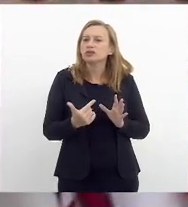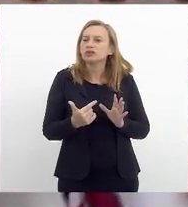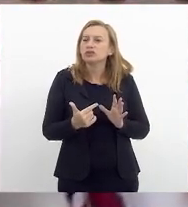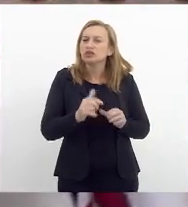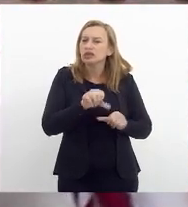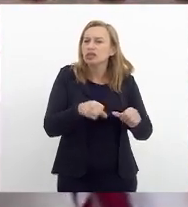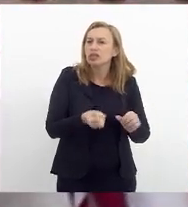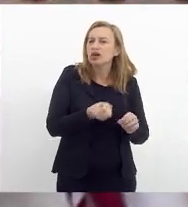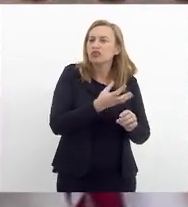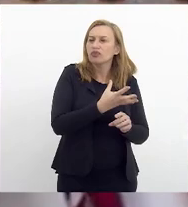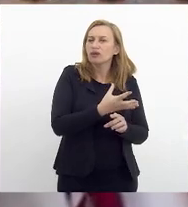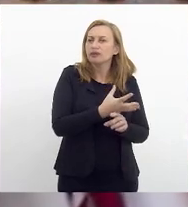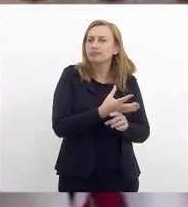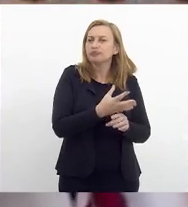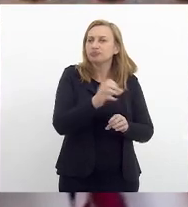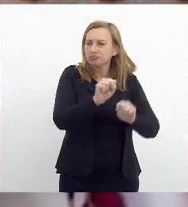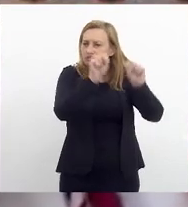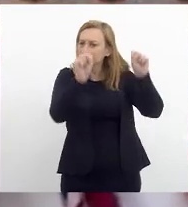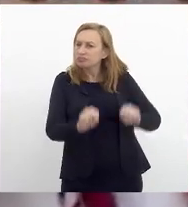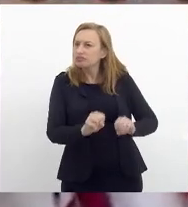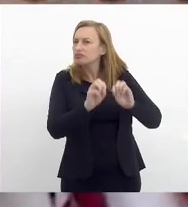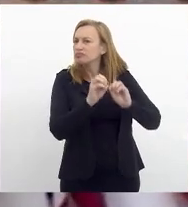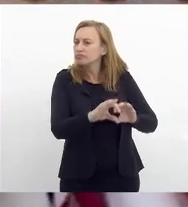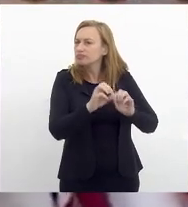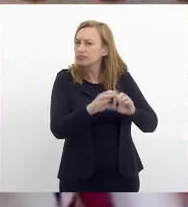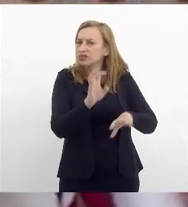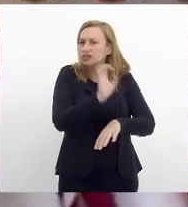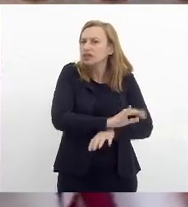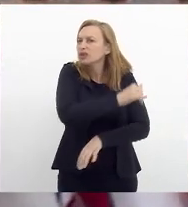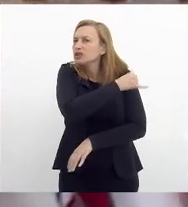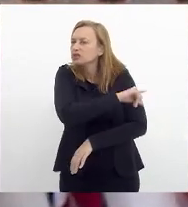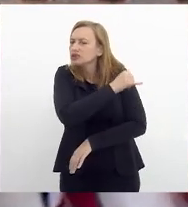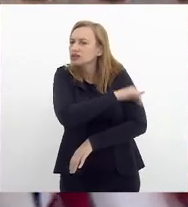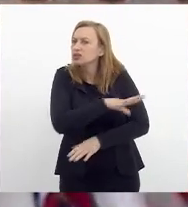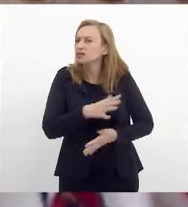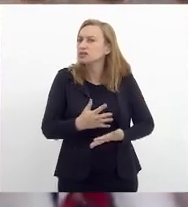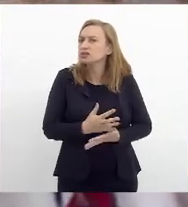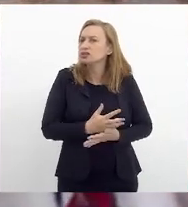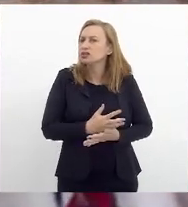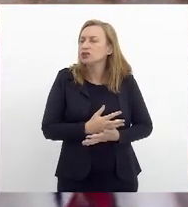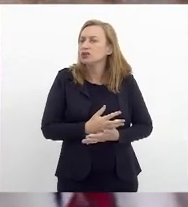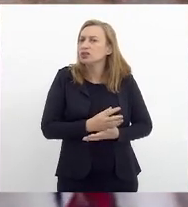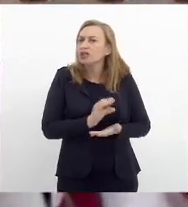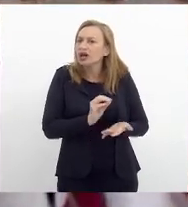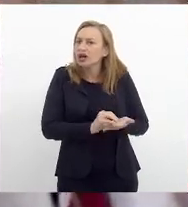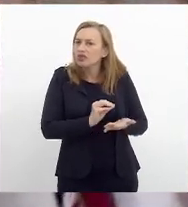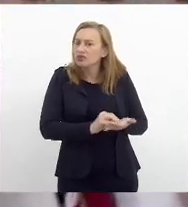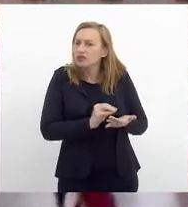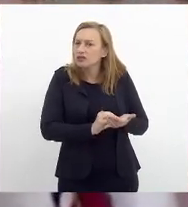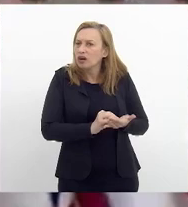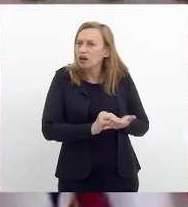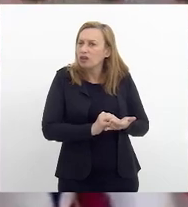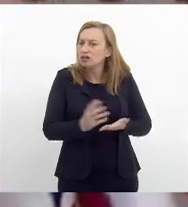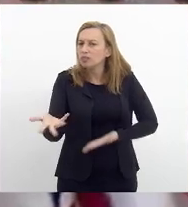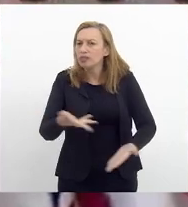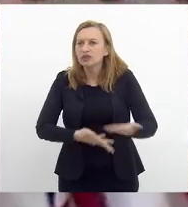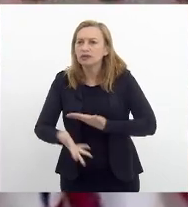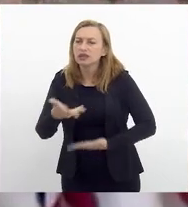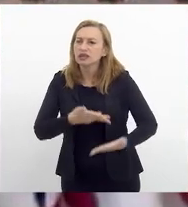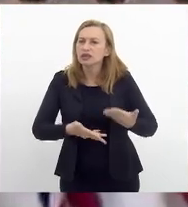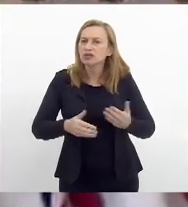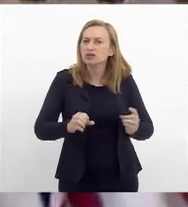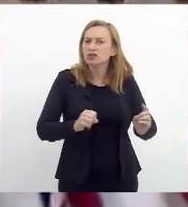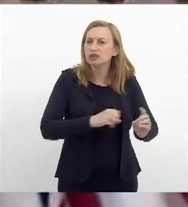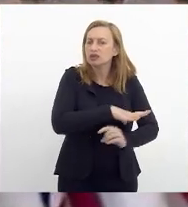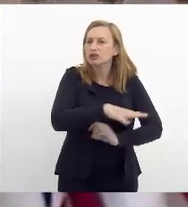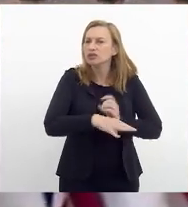reforma, no sistema de ensino do Estado do Rio de Janeiro, considerando que a ausência de participação da sociedade civil na